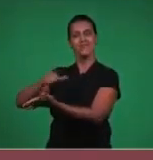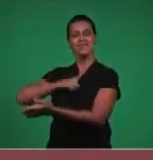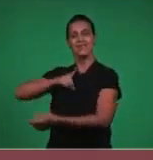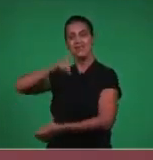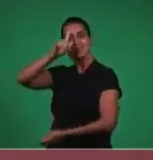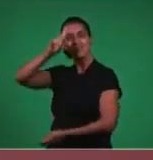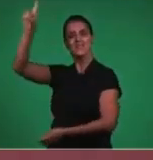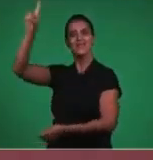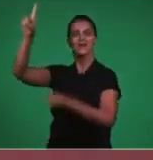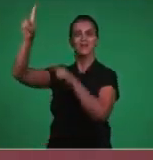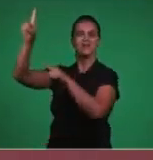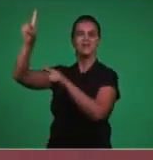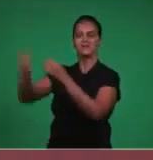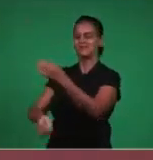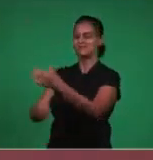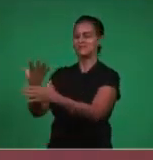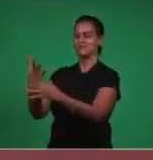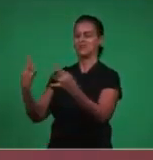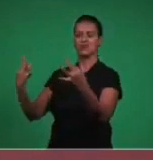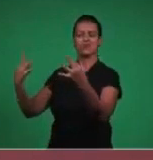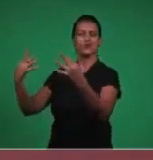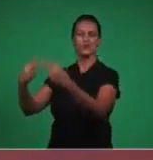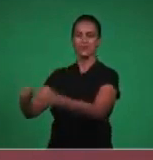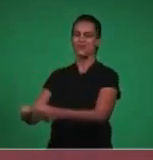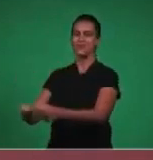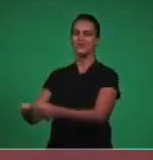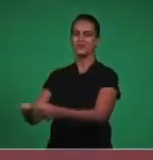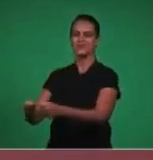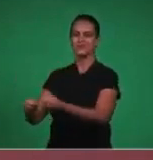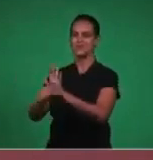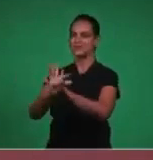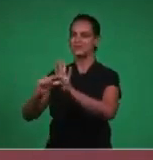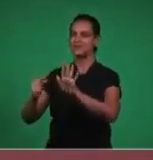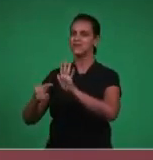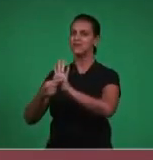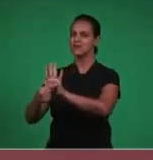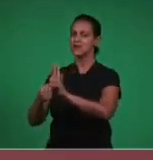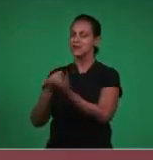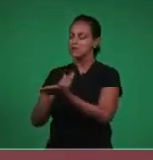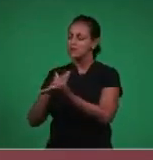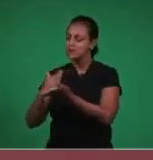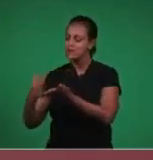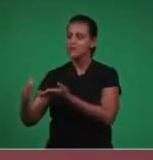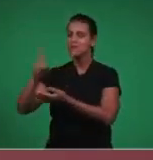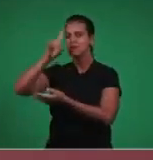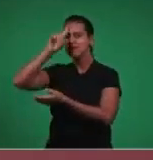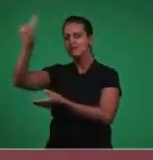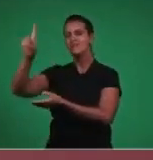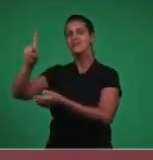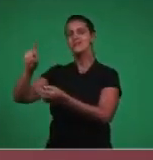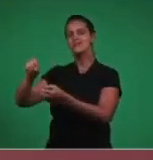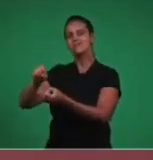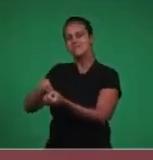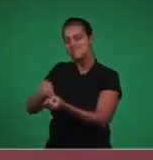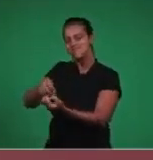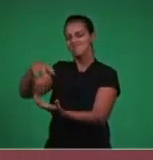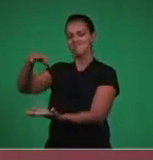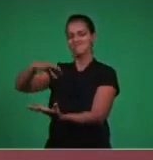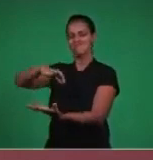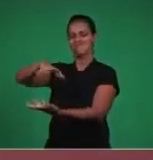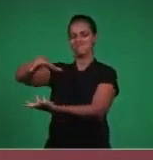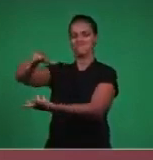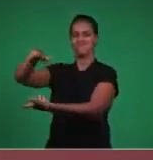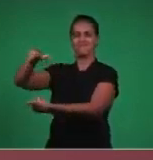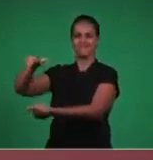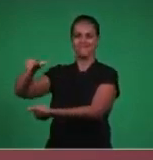criou tudo. No princípio criou Deus os céus e a terra. Ele criou todas as coisas. E nós temos também